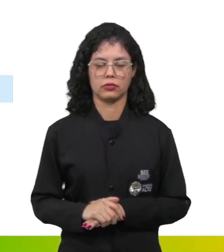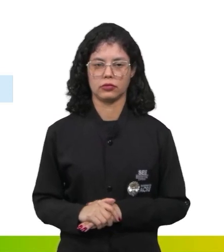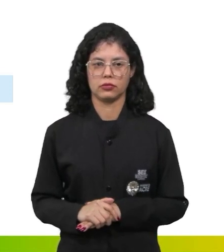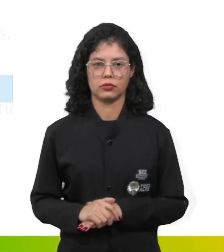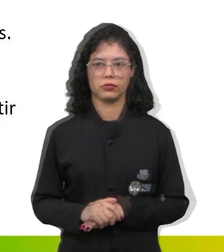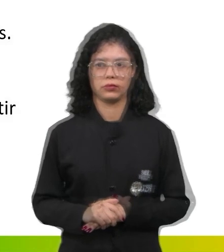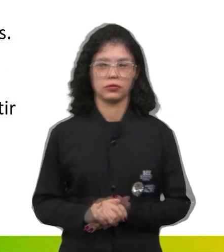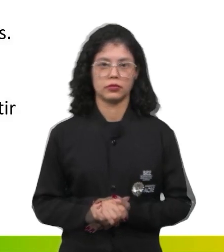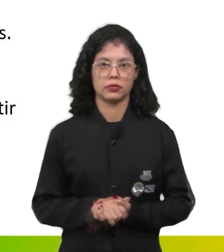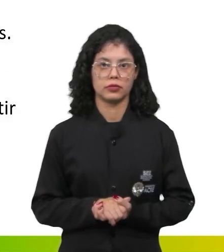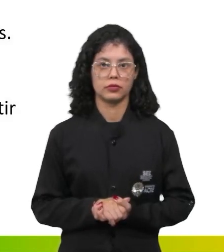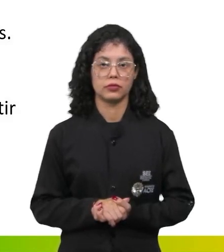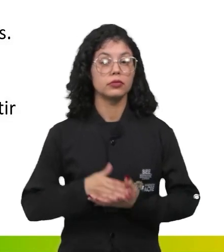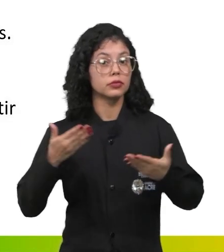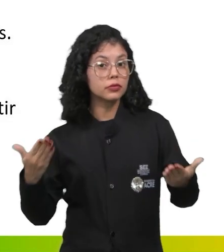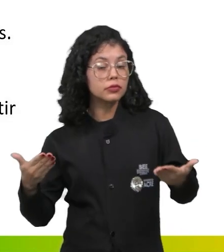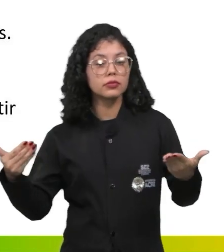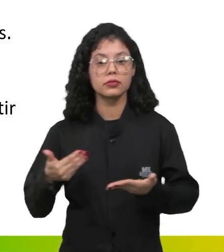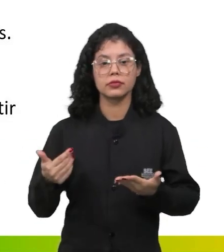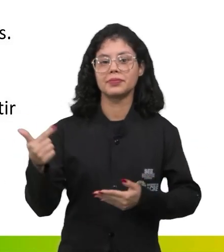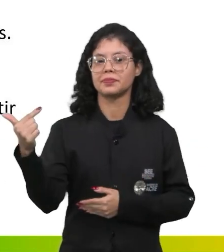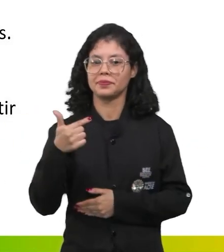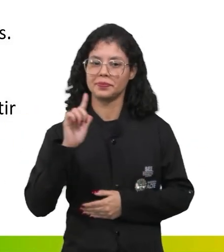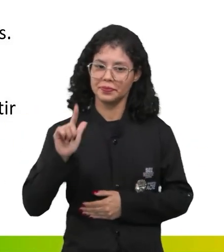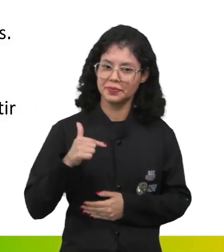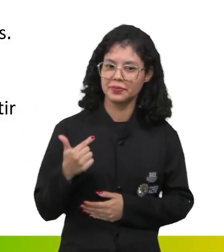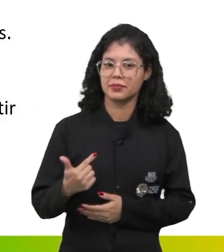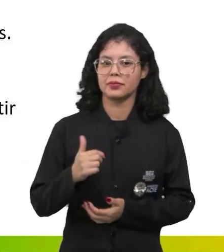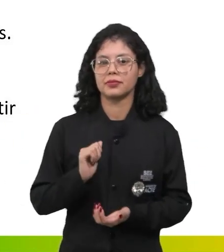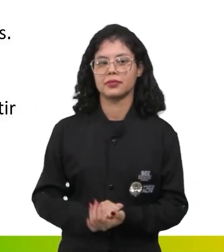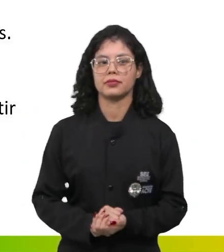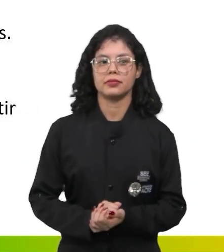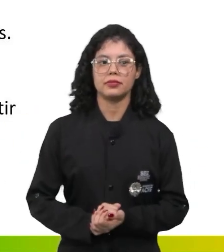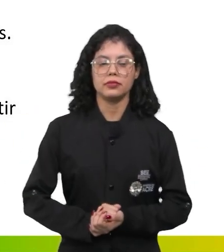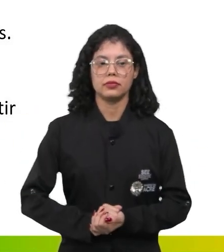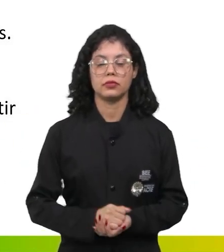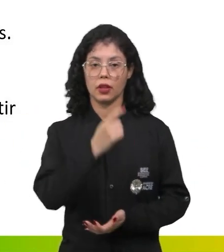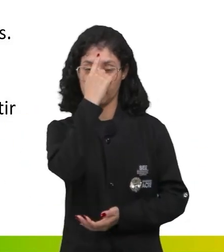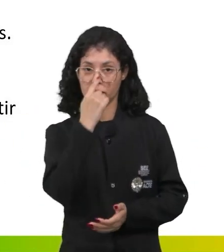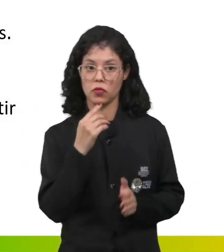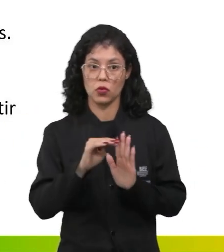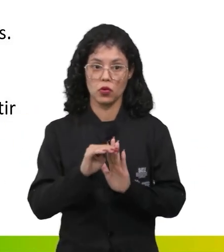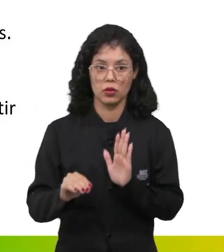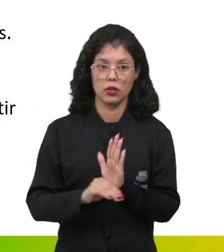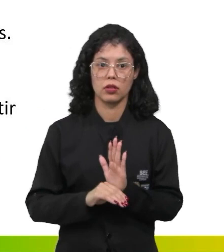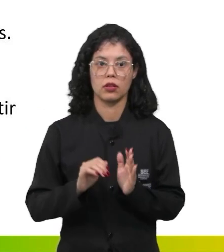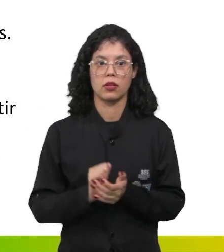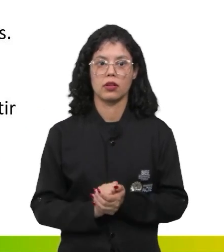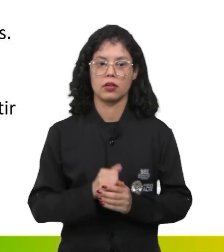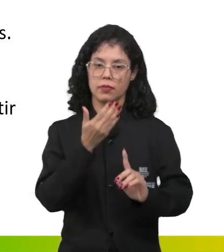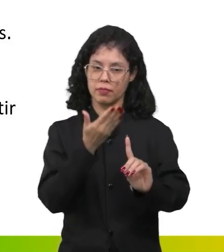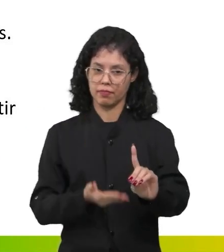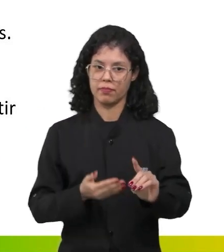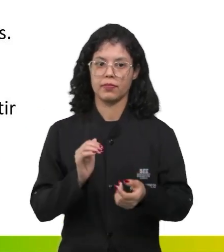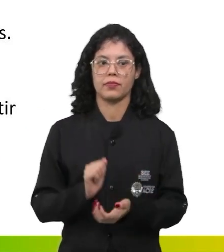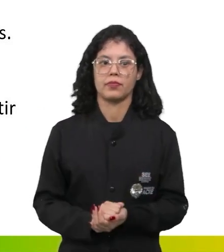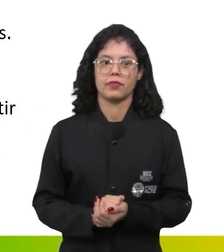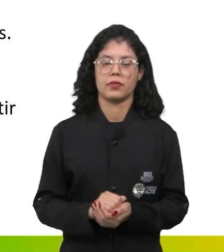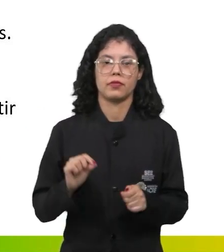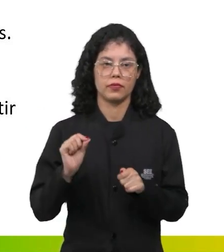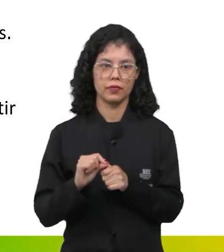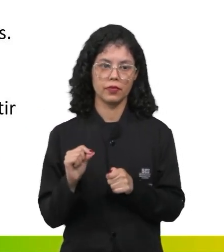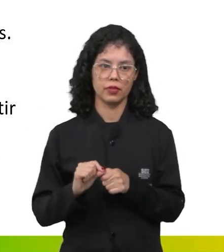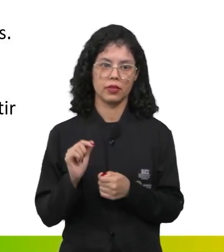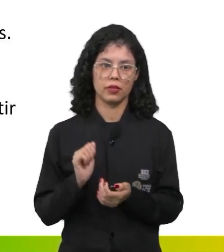C. Então, vamos aqui para a nossa próxima questão. Na figura abaixo, temos representado um